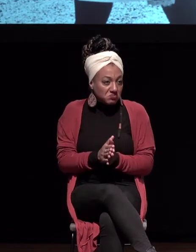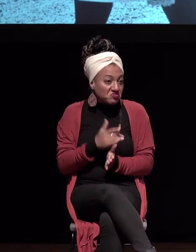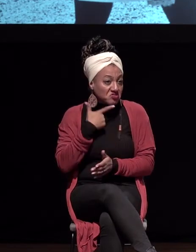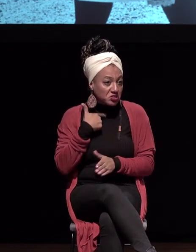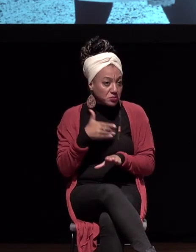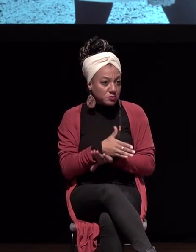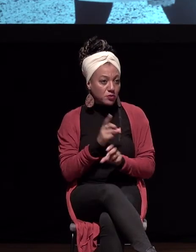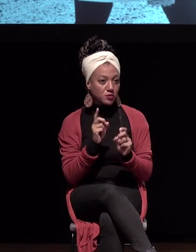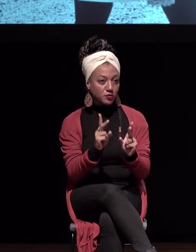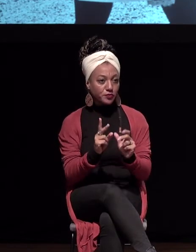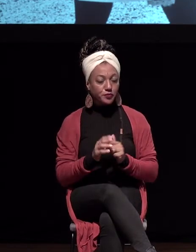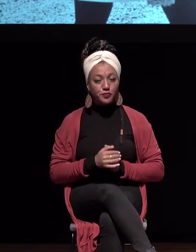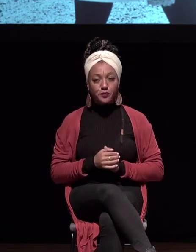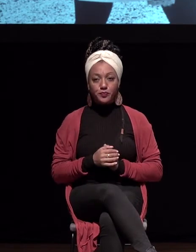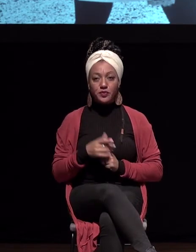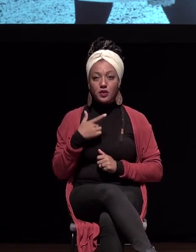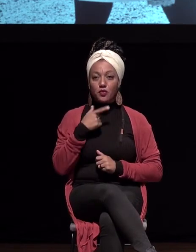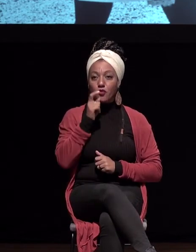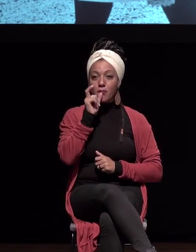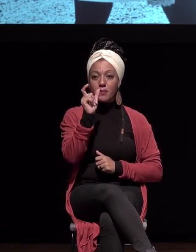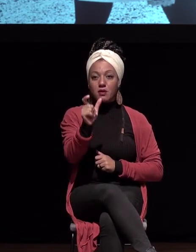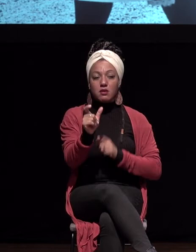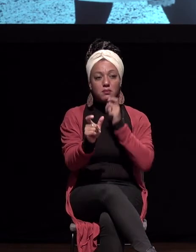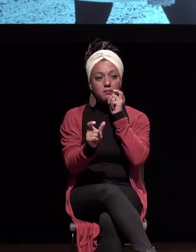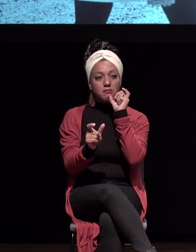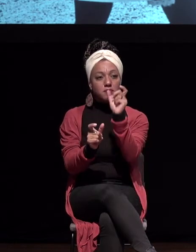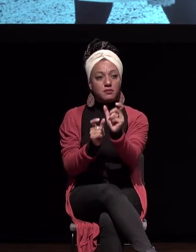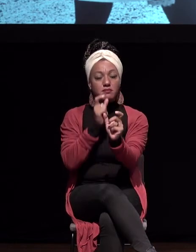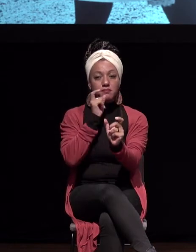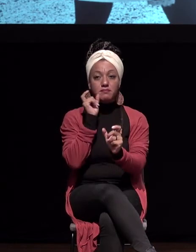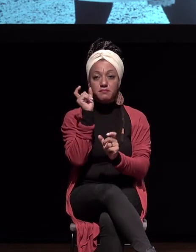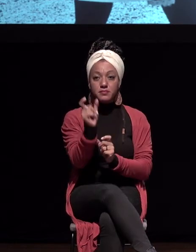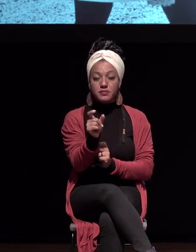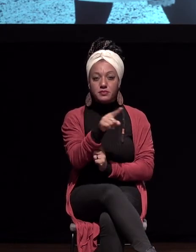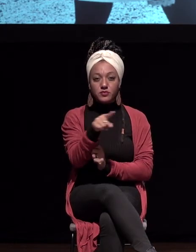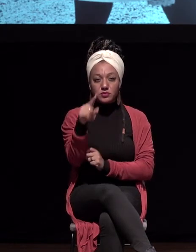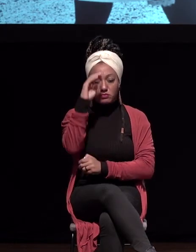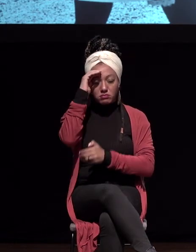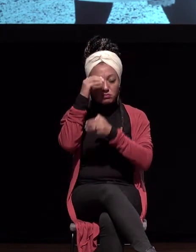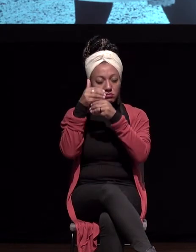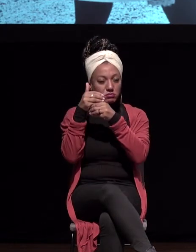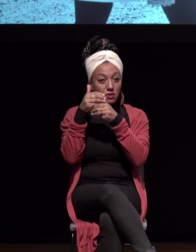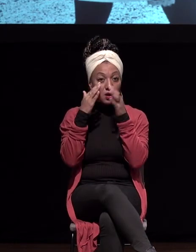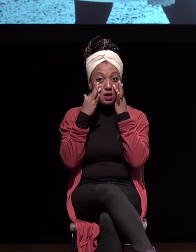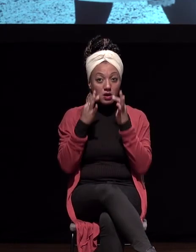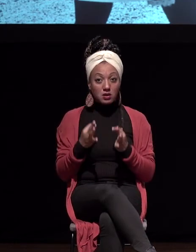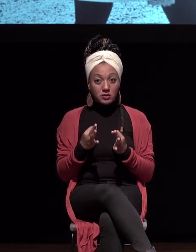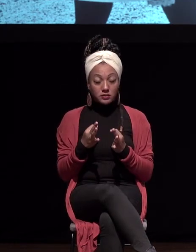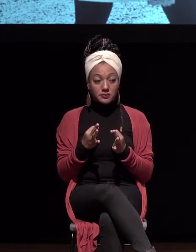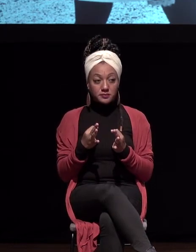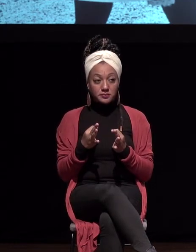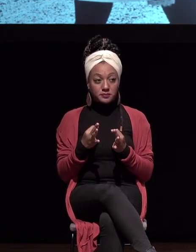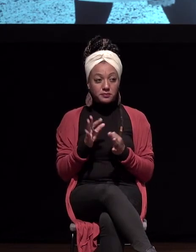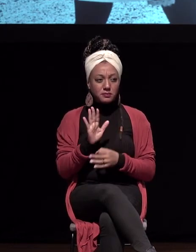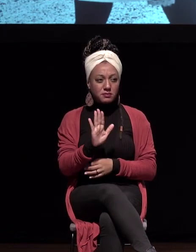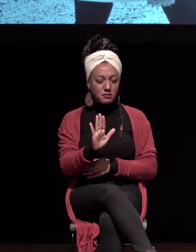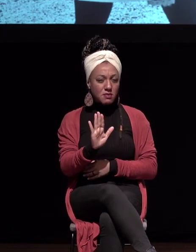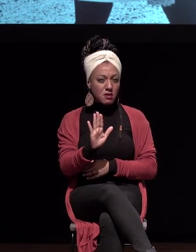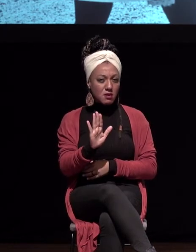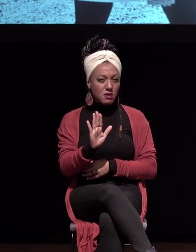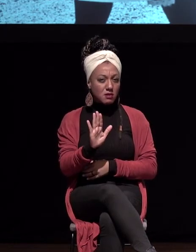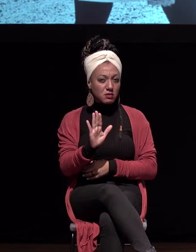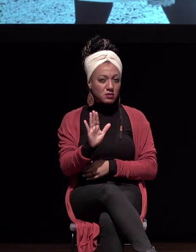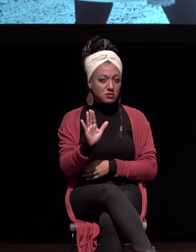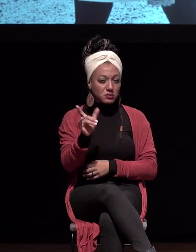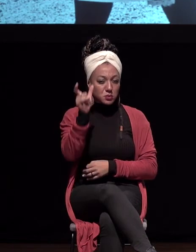afim. Aí eu vou dizer algumas palavras. E vocês se atentem às palavras. Mas deixem elas